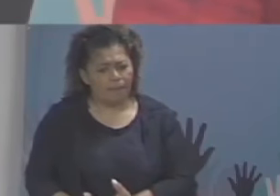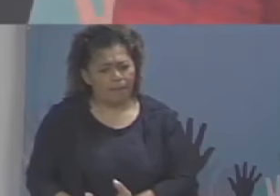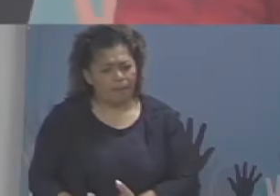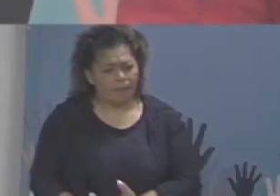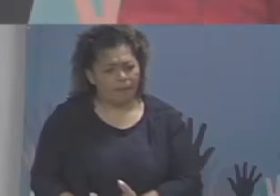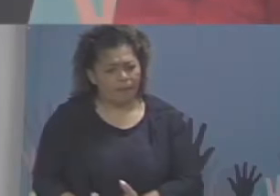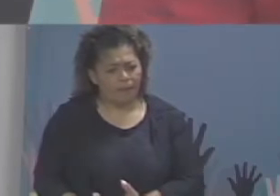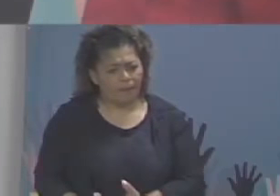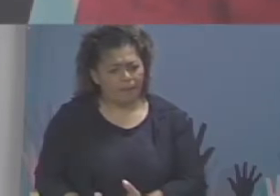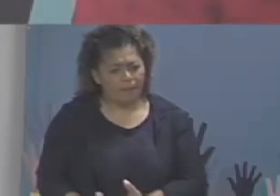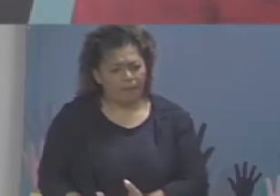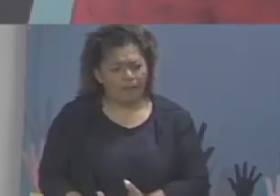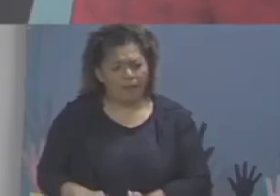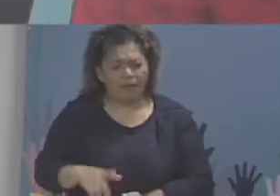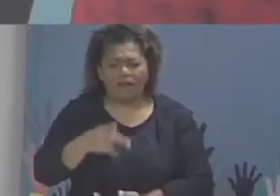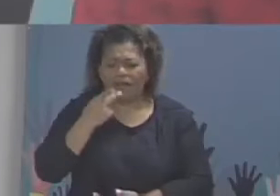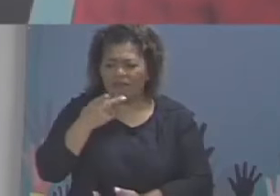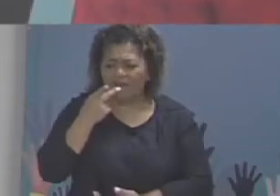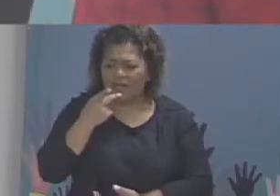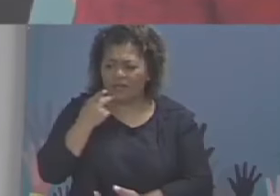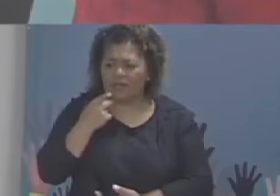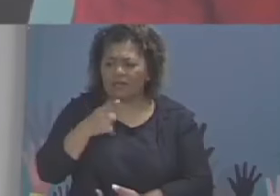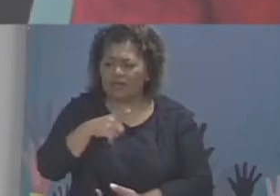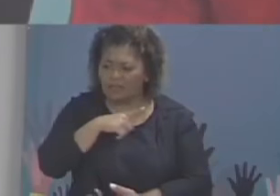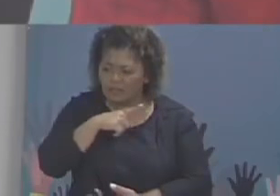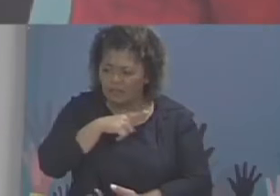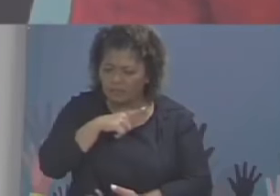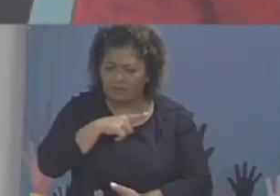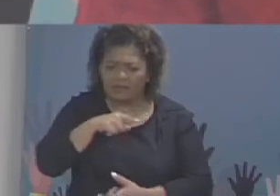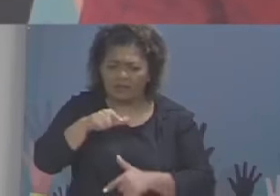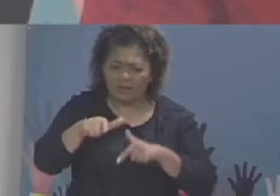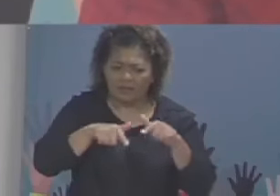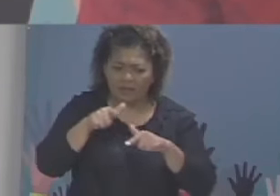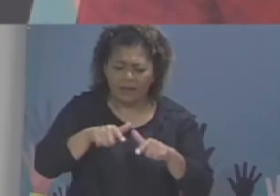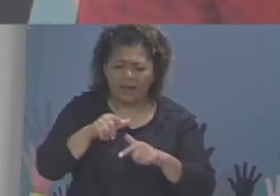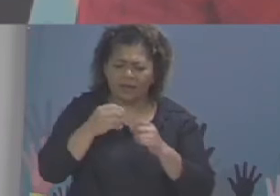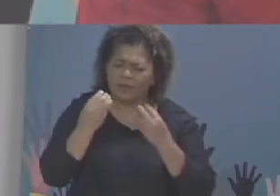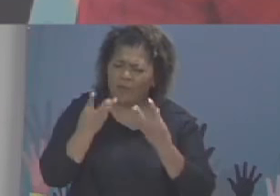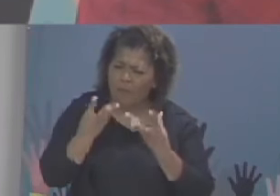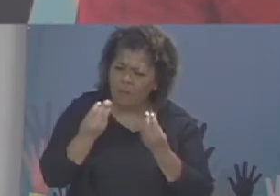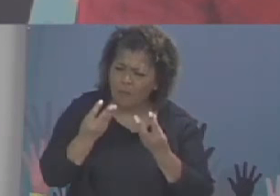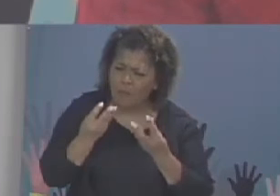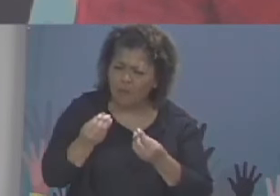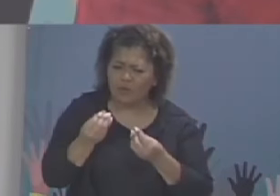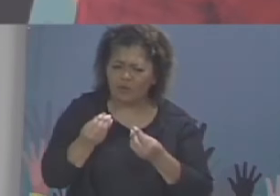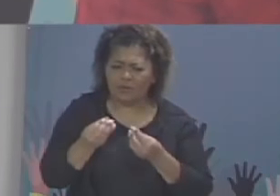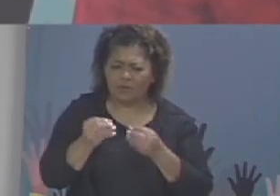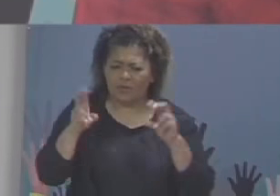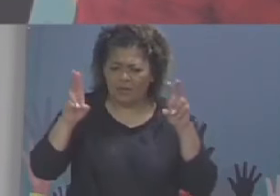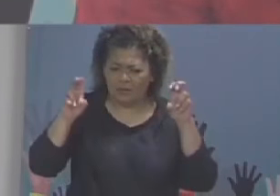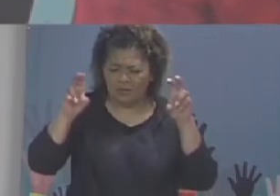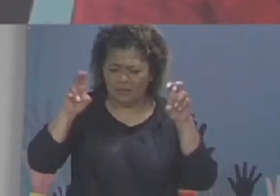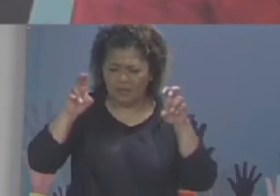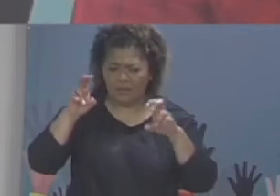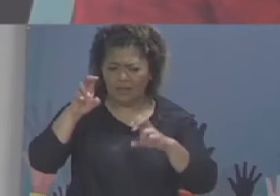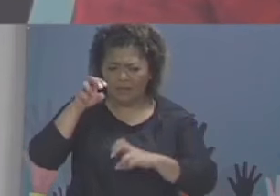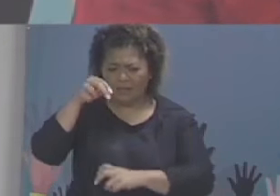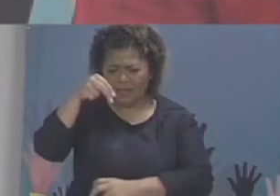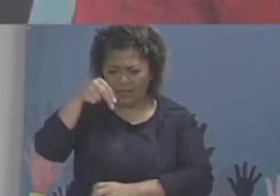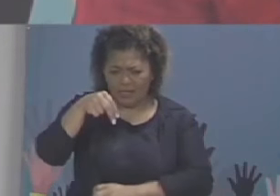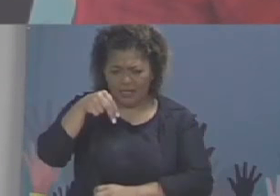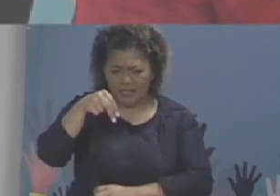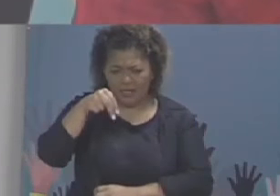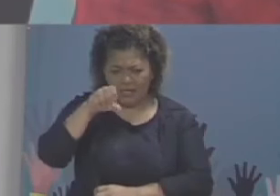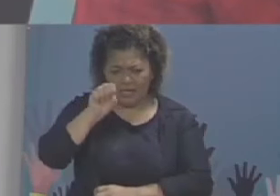gente tem trabalhado muito nesse tema da ANS, e a ANS se baseia... Na verdade, não existe